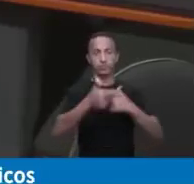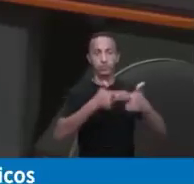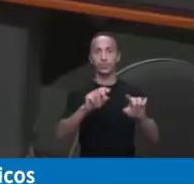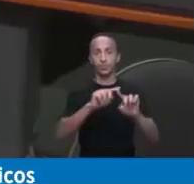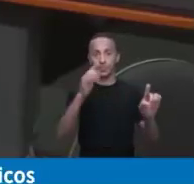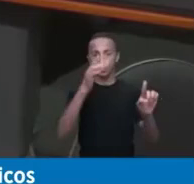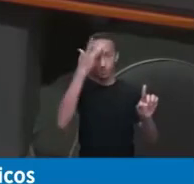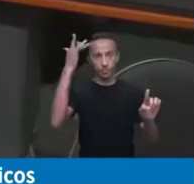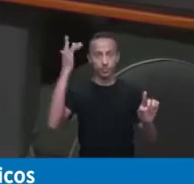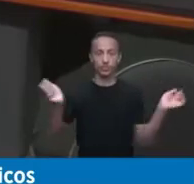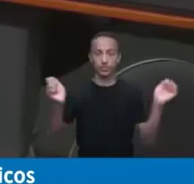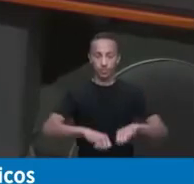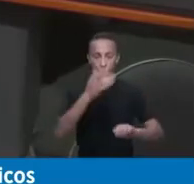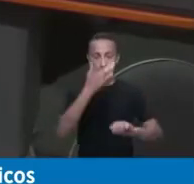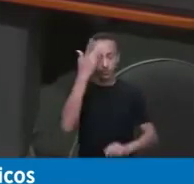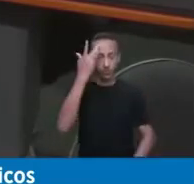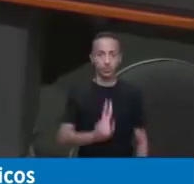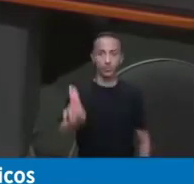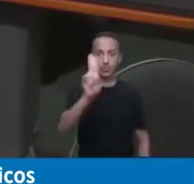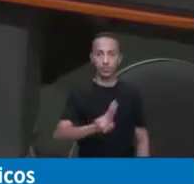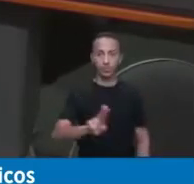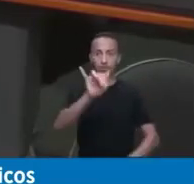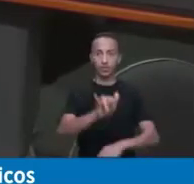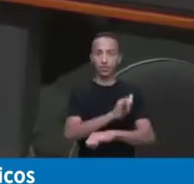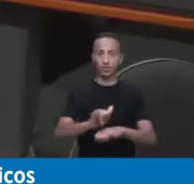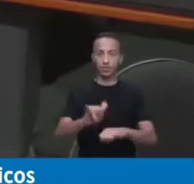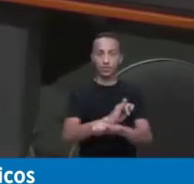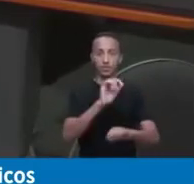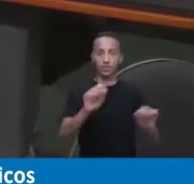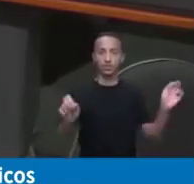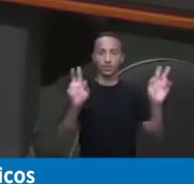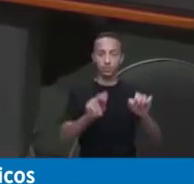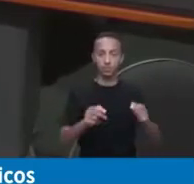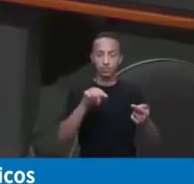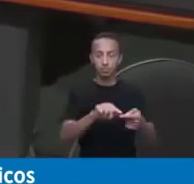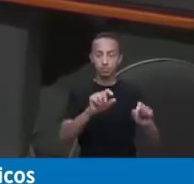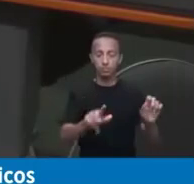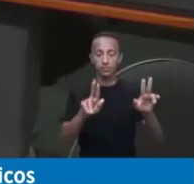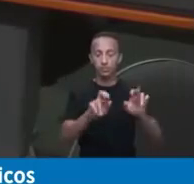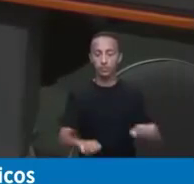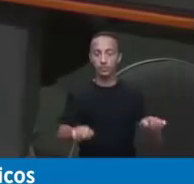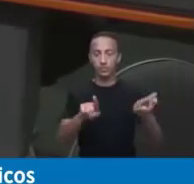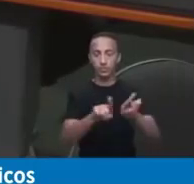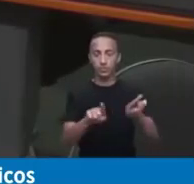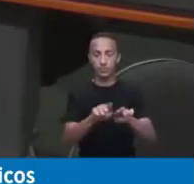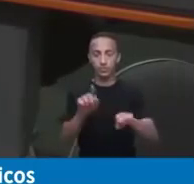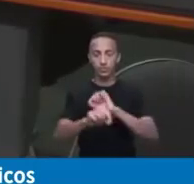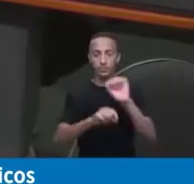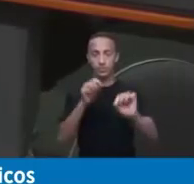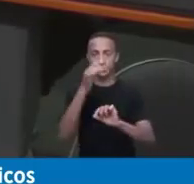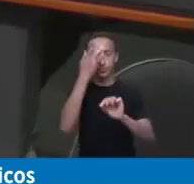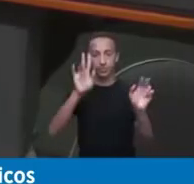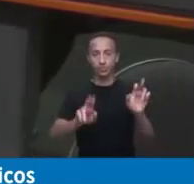humana, permitindo a utilização de instrumentos compatíveis com a finalidade da avaliação e com a condição de